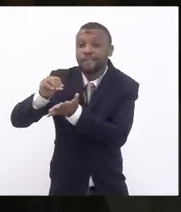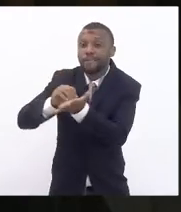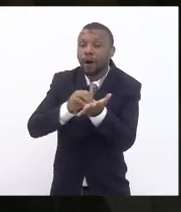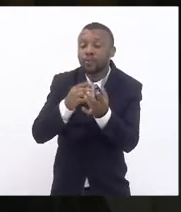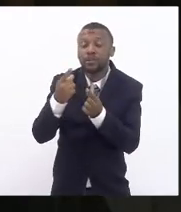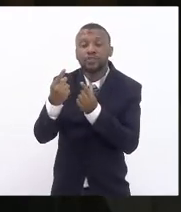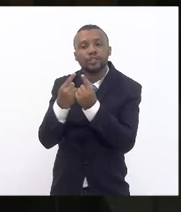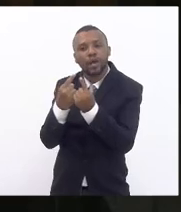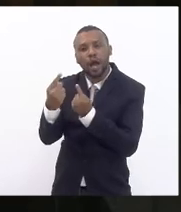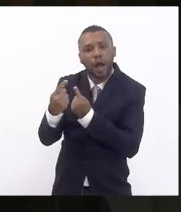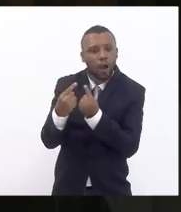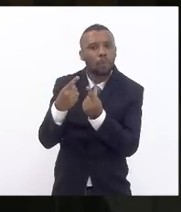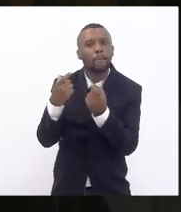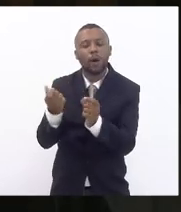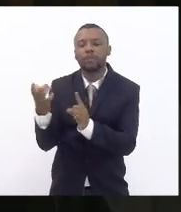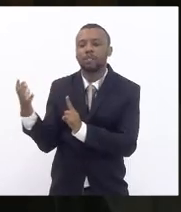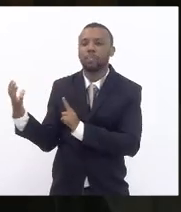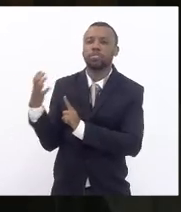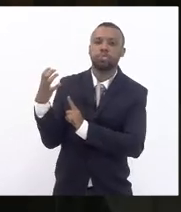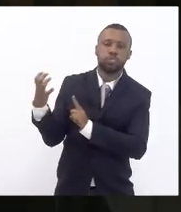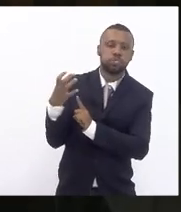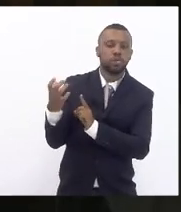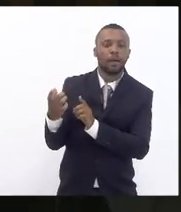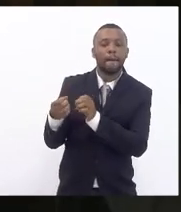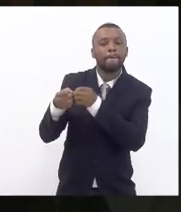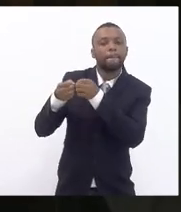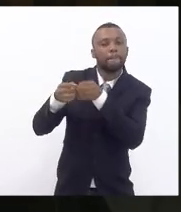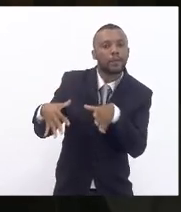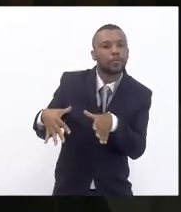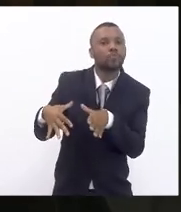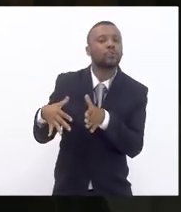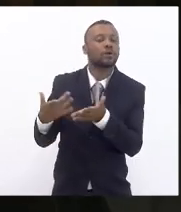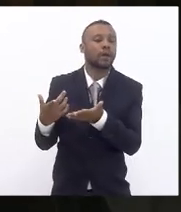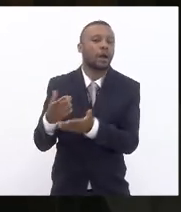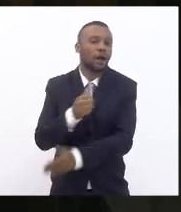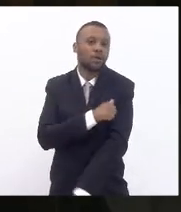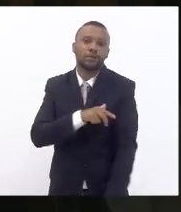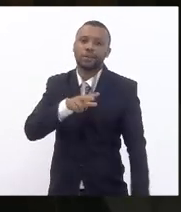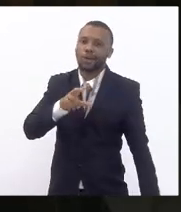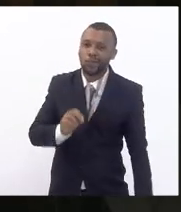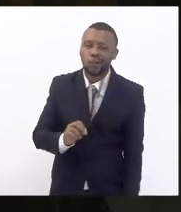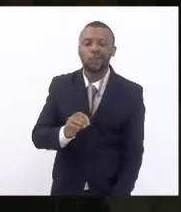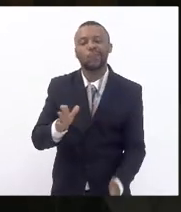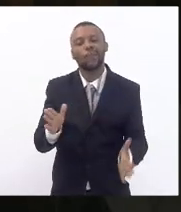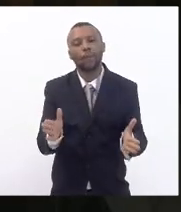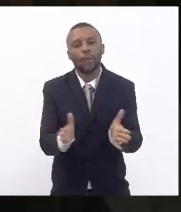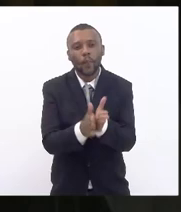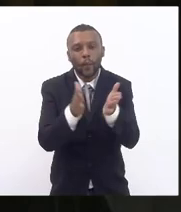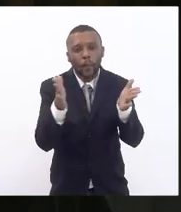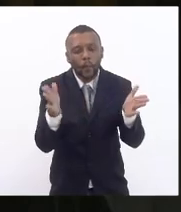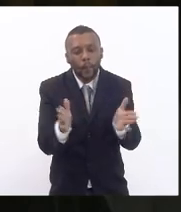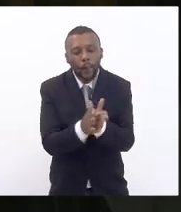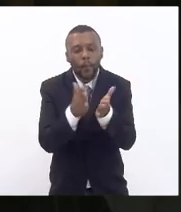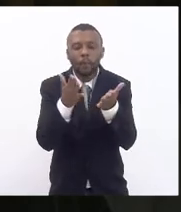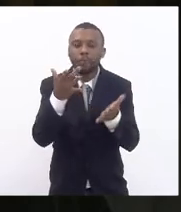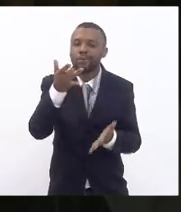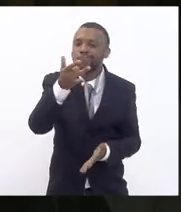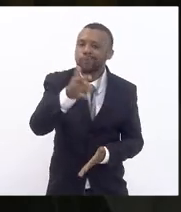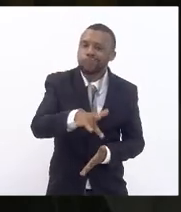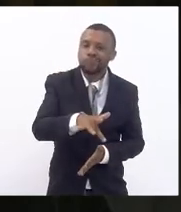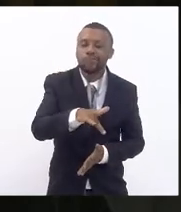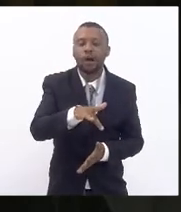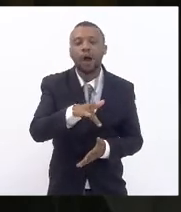acabem fazendo um impacto negativo, aligerando, empobrecendo, precarizando